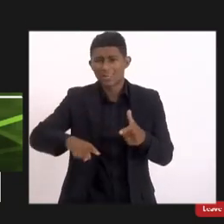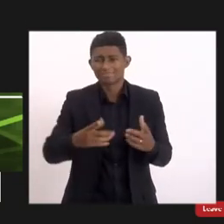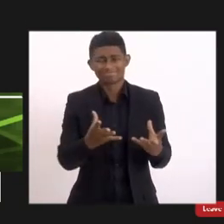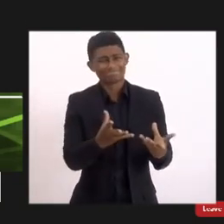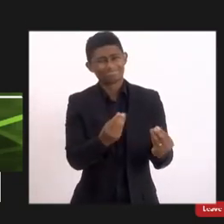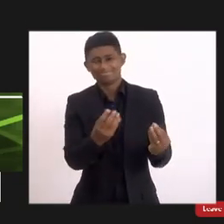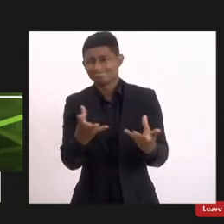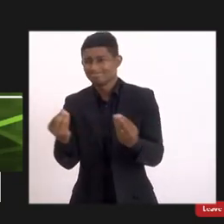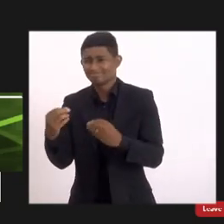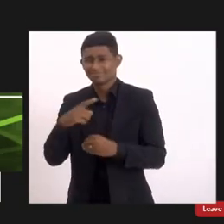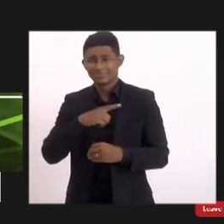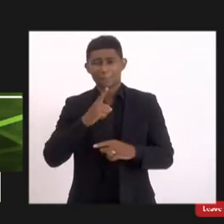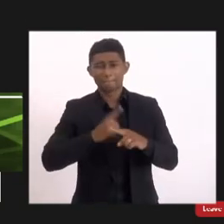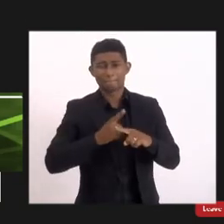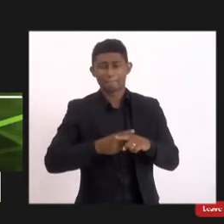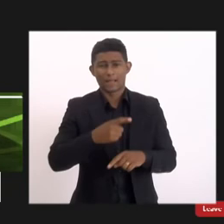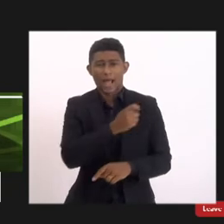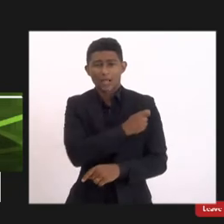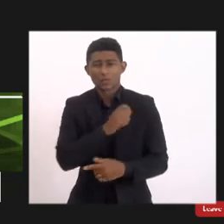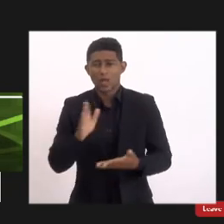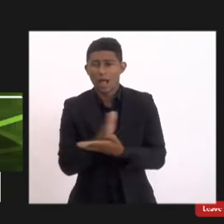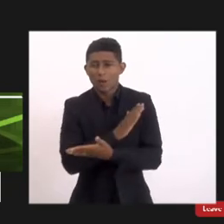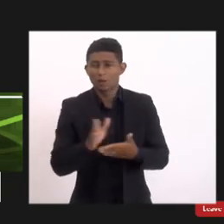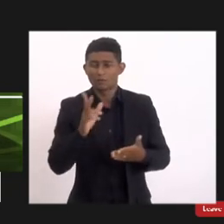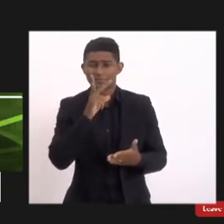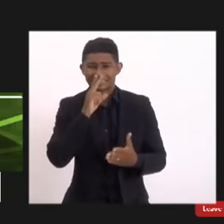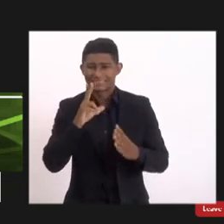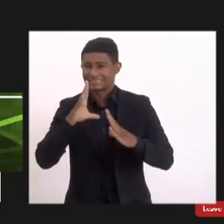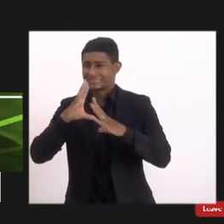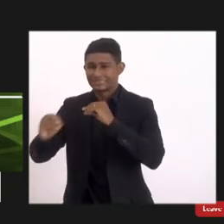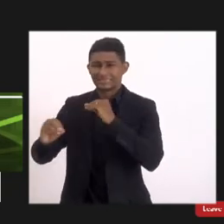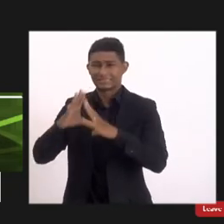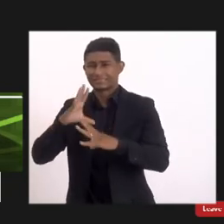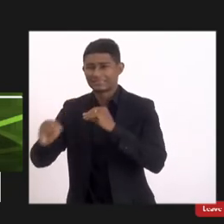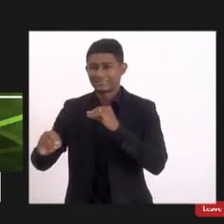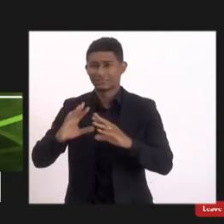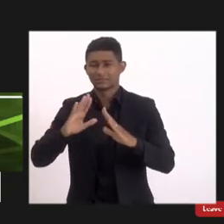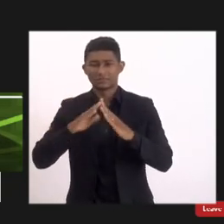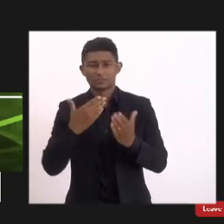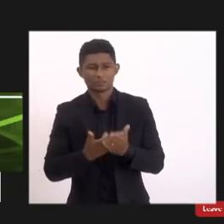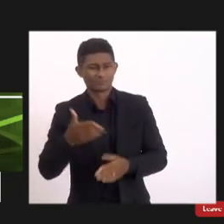com a evasão escolar, com a insegurança alimentar.